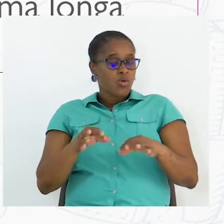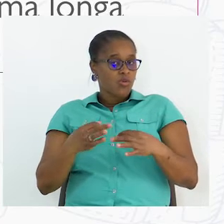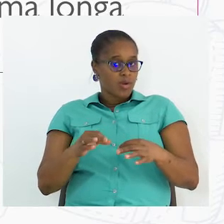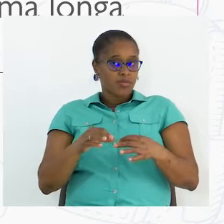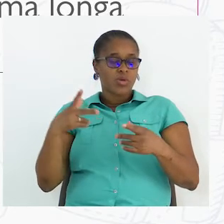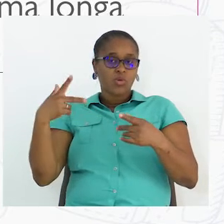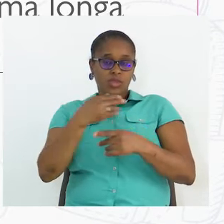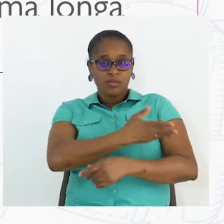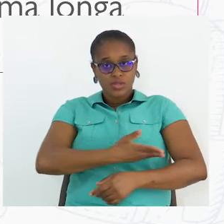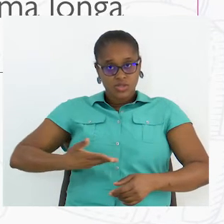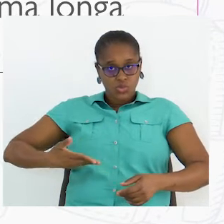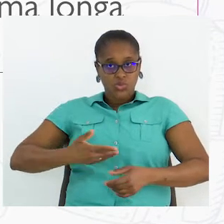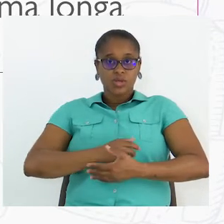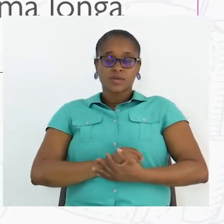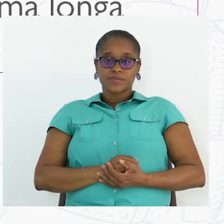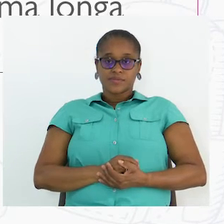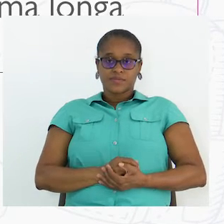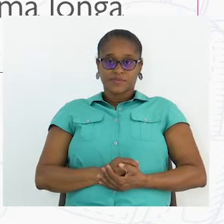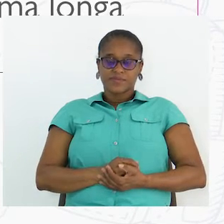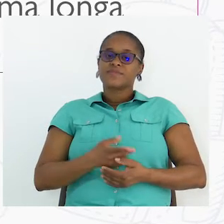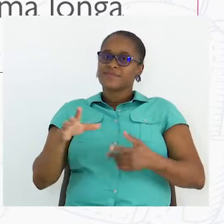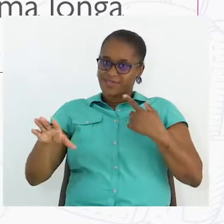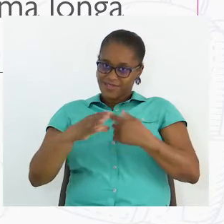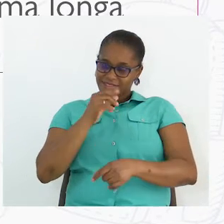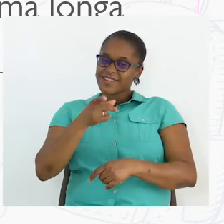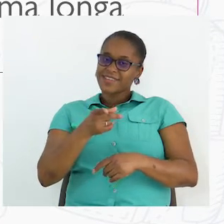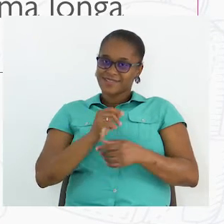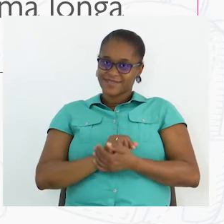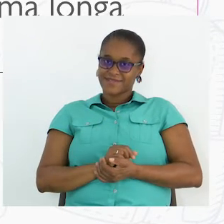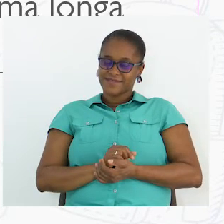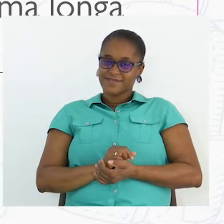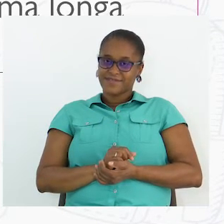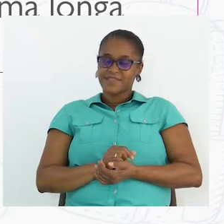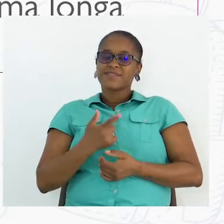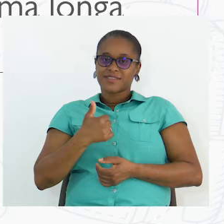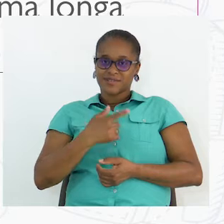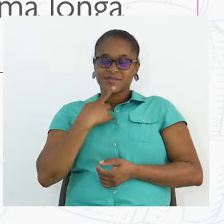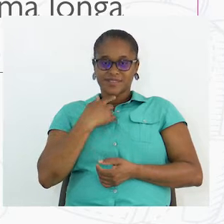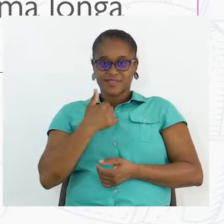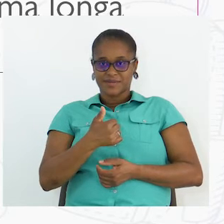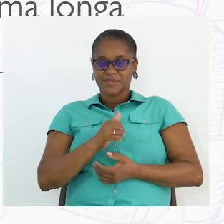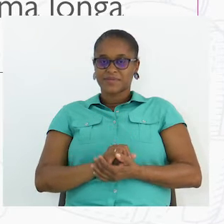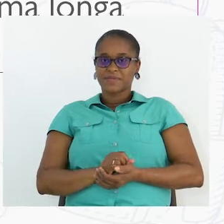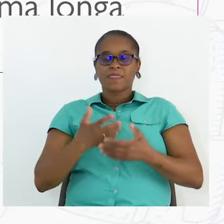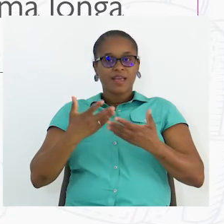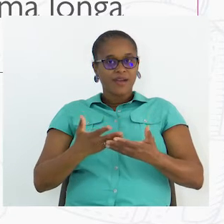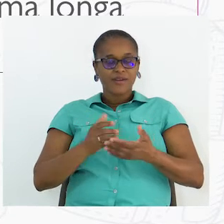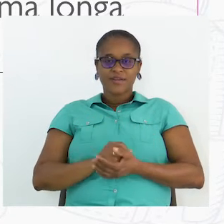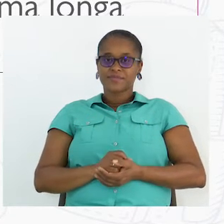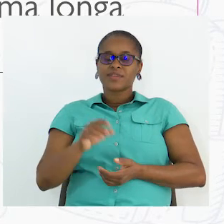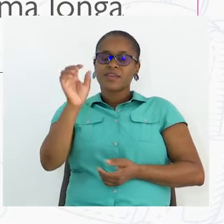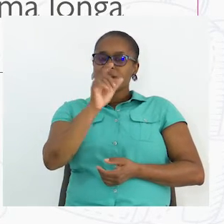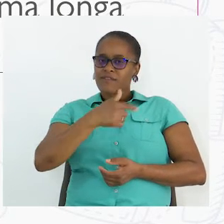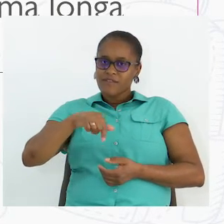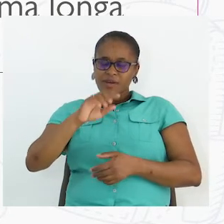normalmente cortada pela cintura. Conseguiram? Muito bem. Então agora